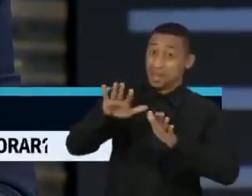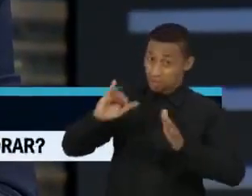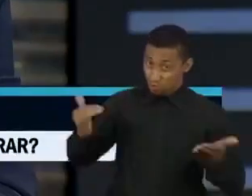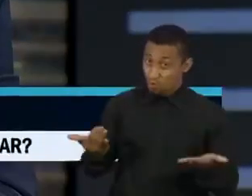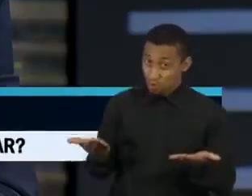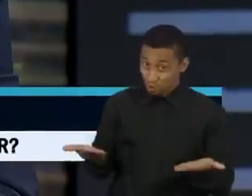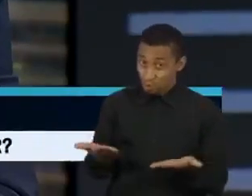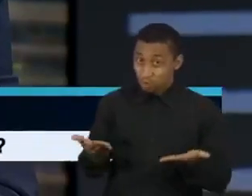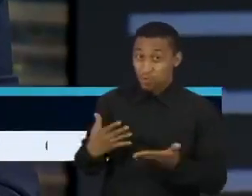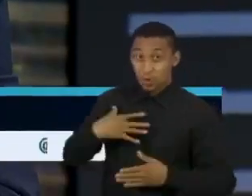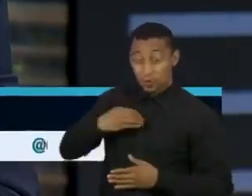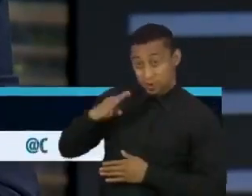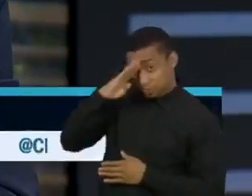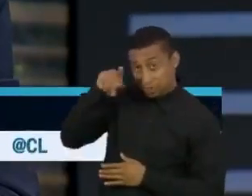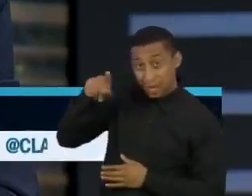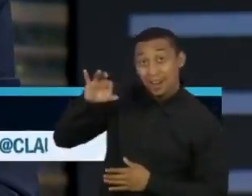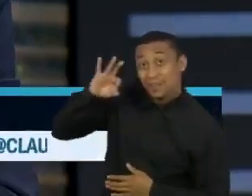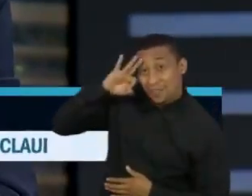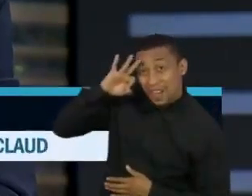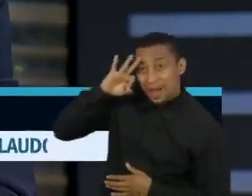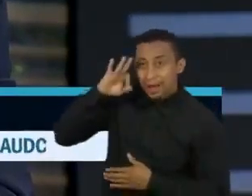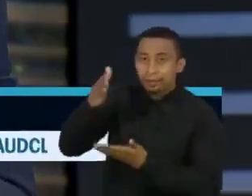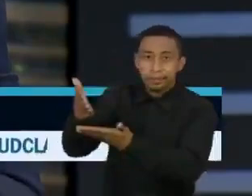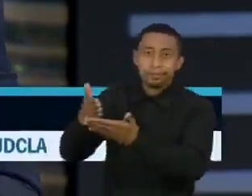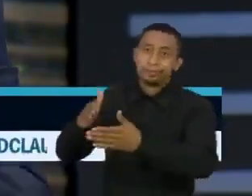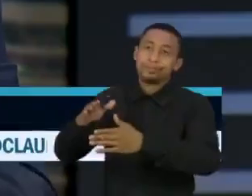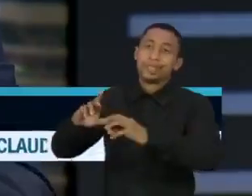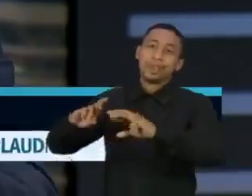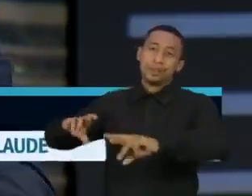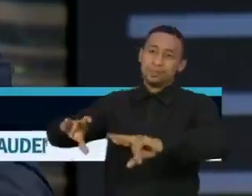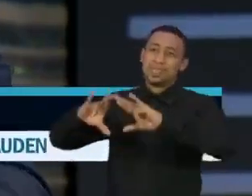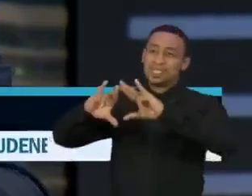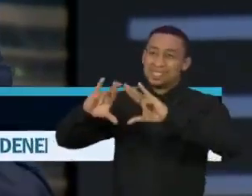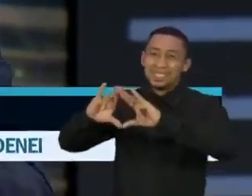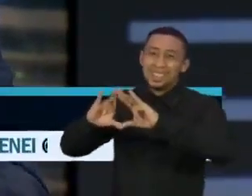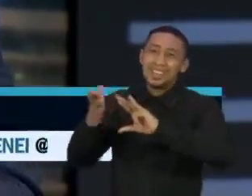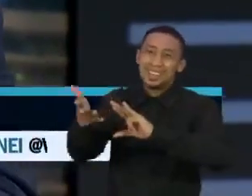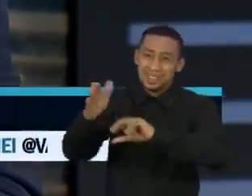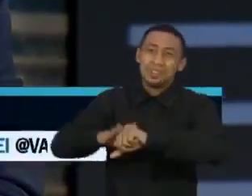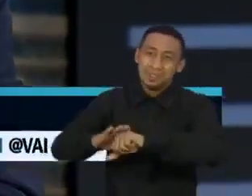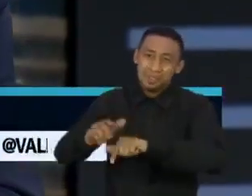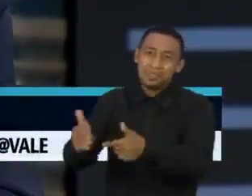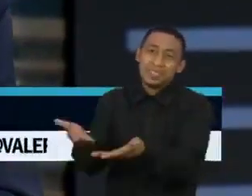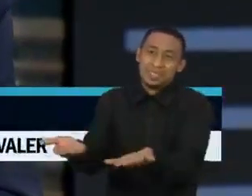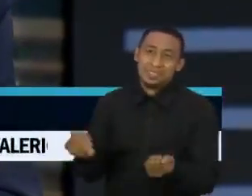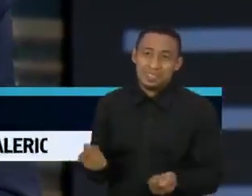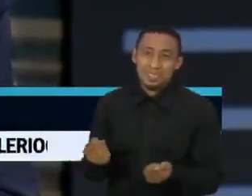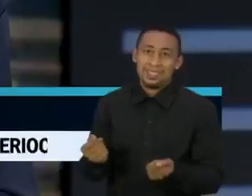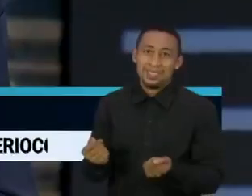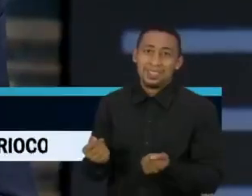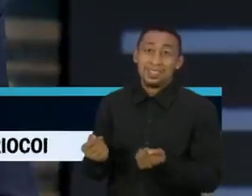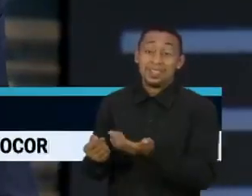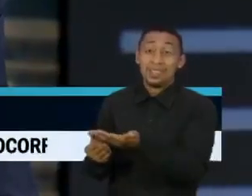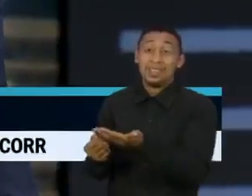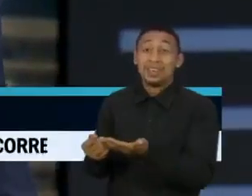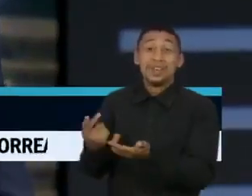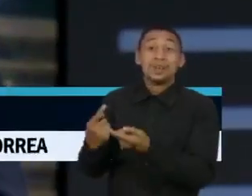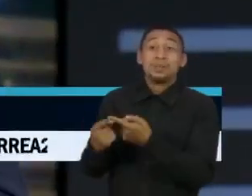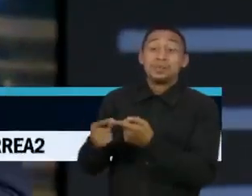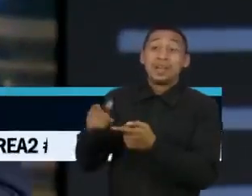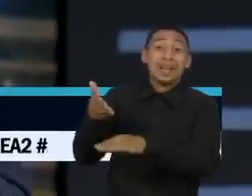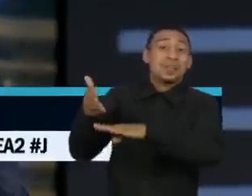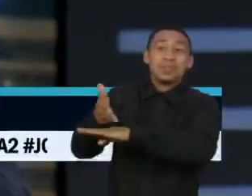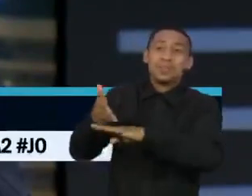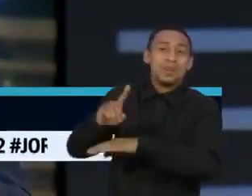o miliciano bolsonaro o Flávio miliciano agiu como um miliciano lá é o Senado Federal uma condição Inclusive a qual ele não